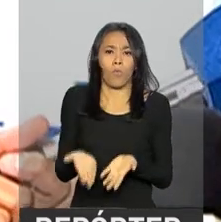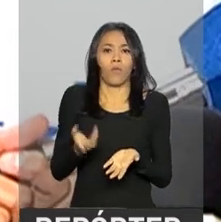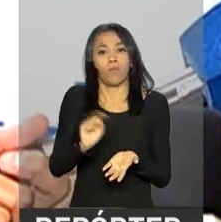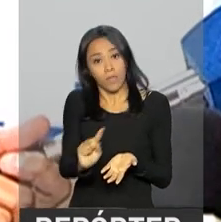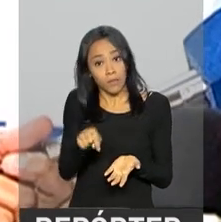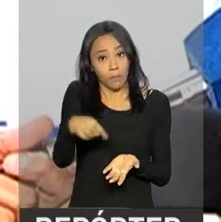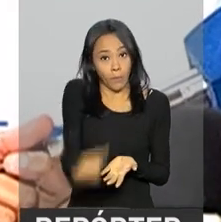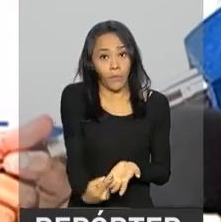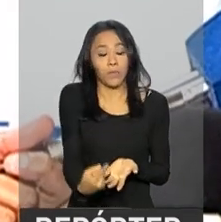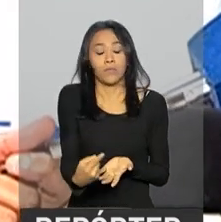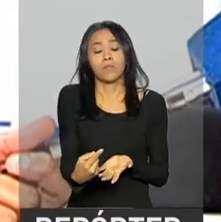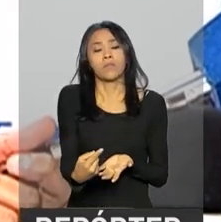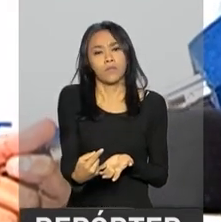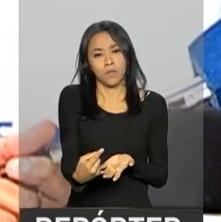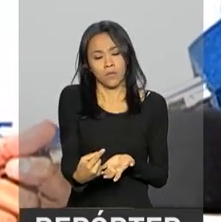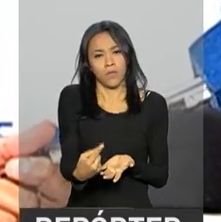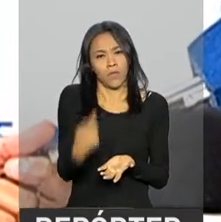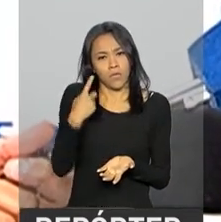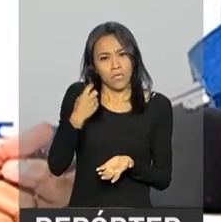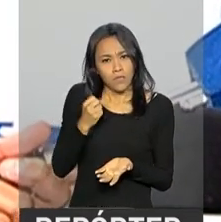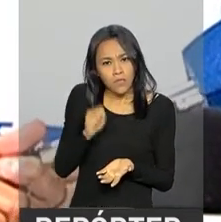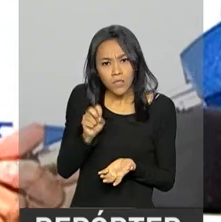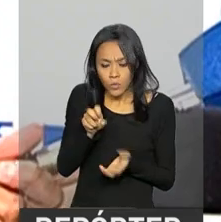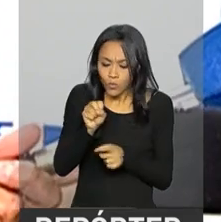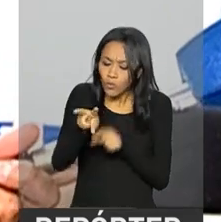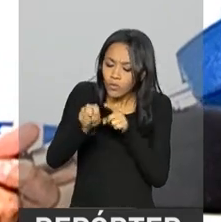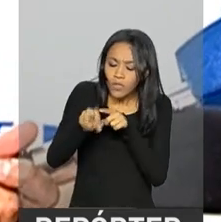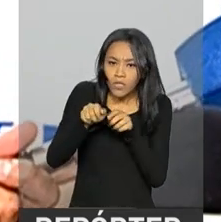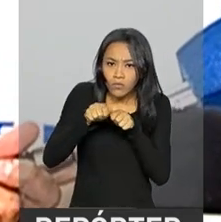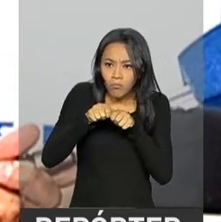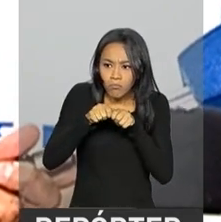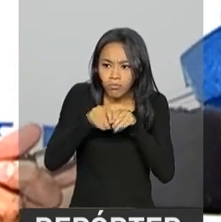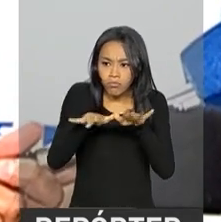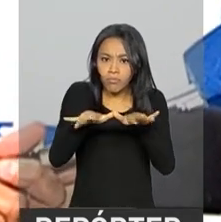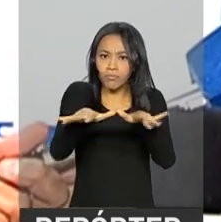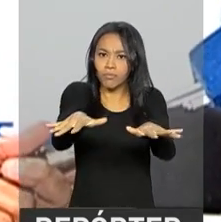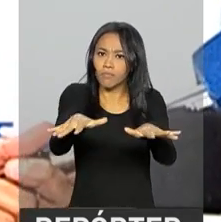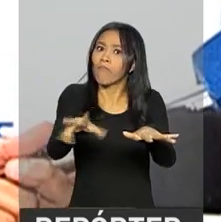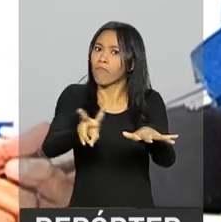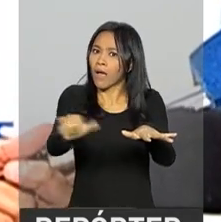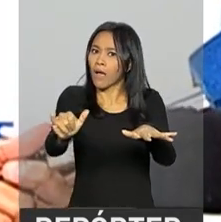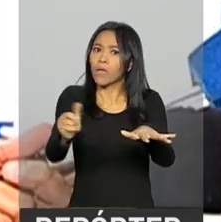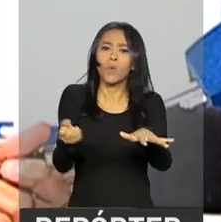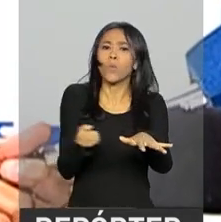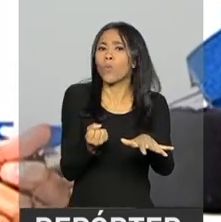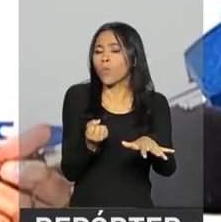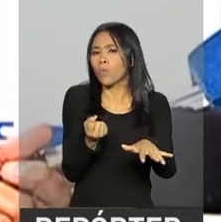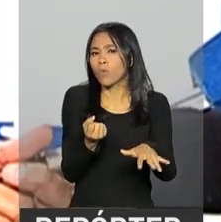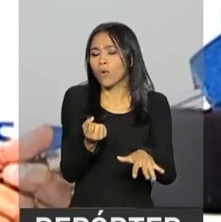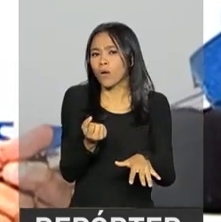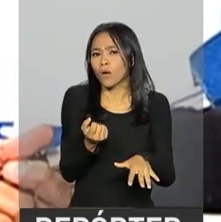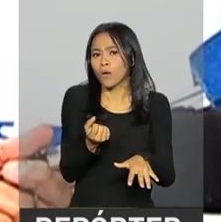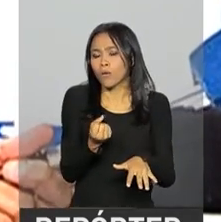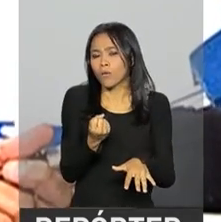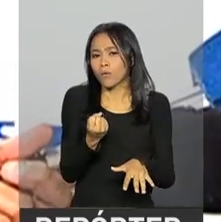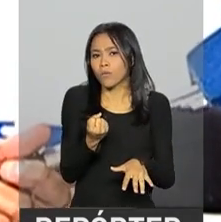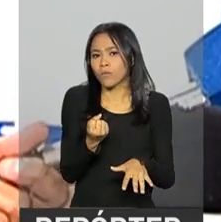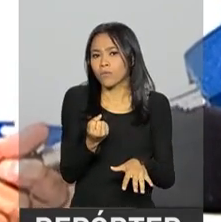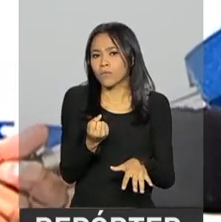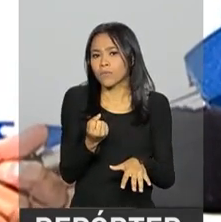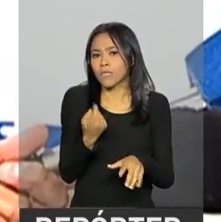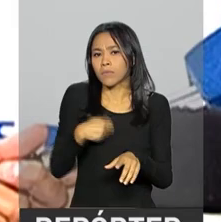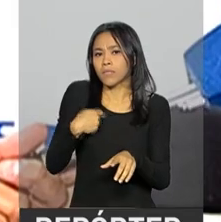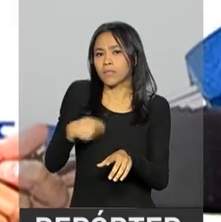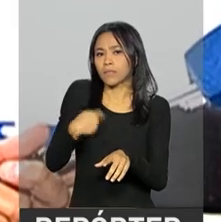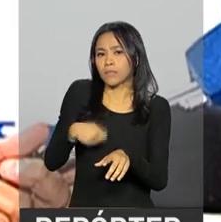então analisar se o vírus vai replicar, quanto ele precisa ser injetado, ou seja, quanto ele